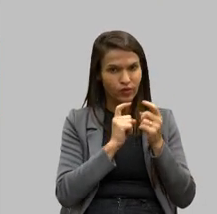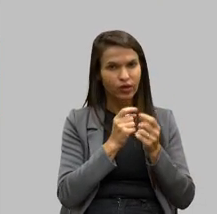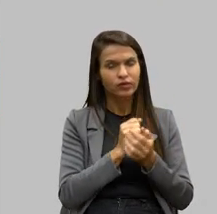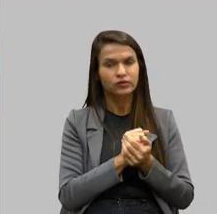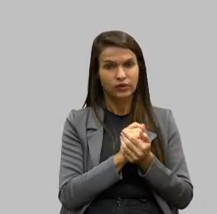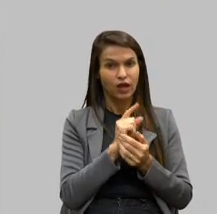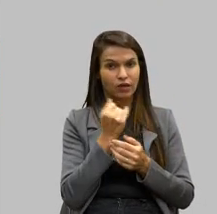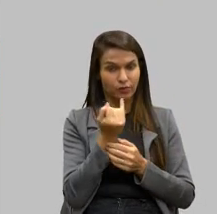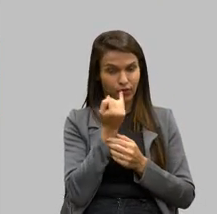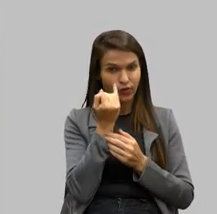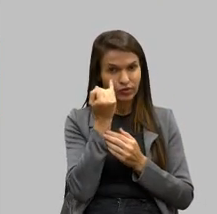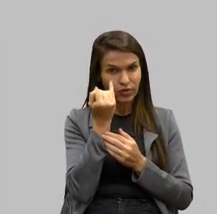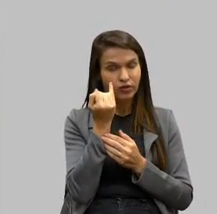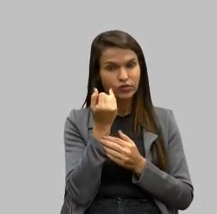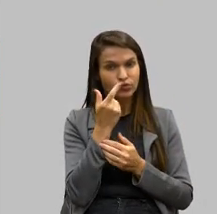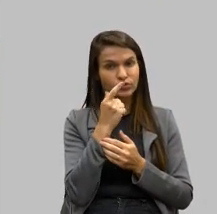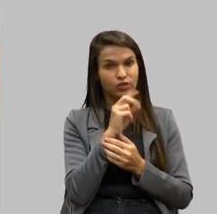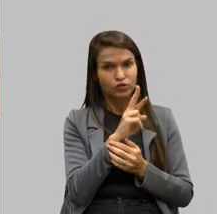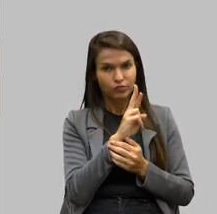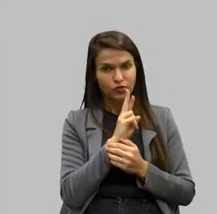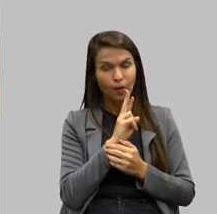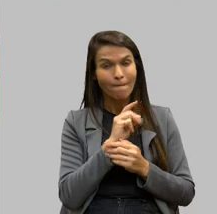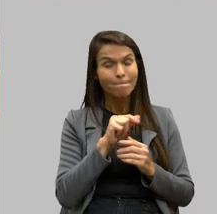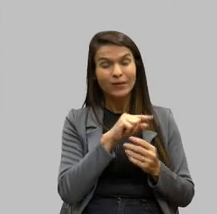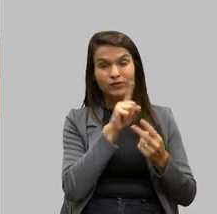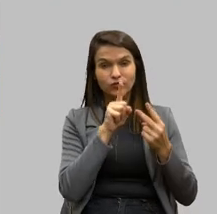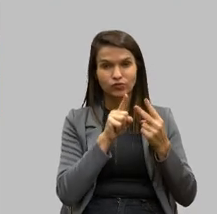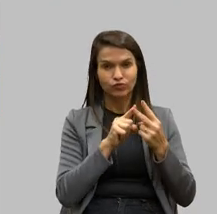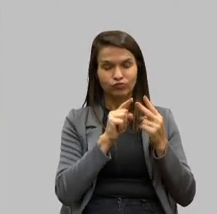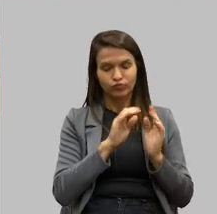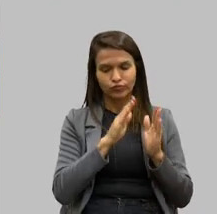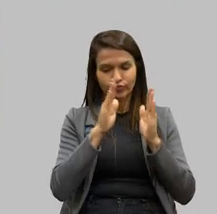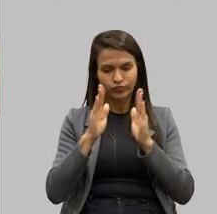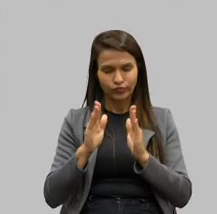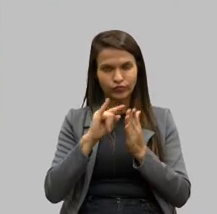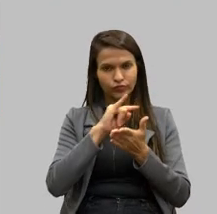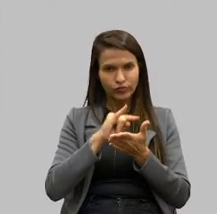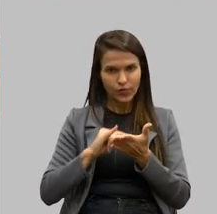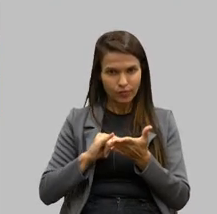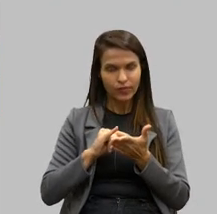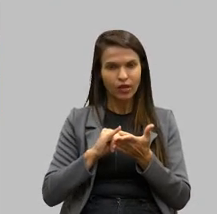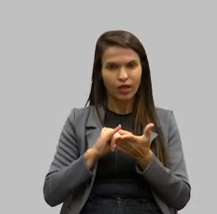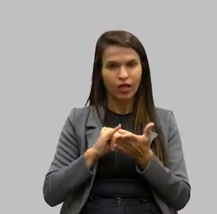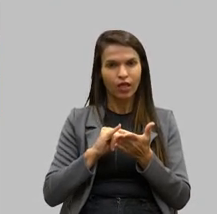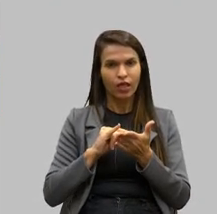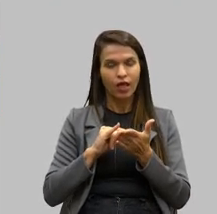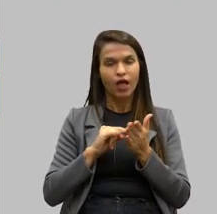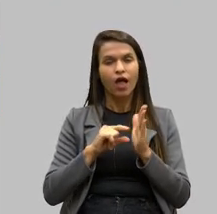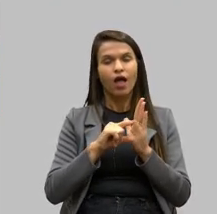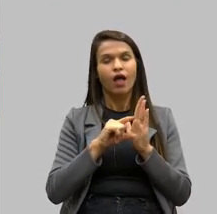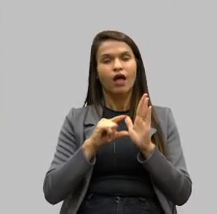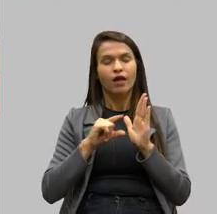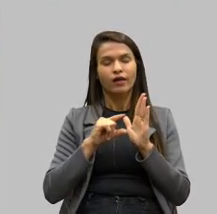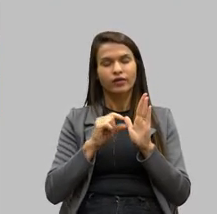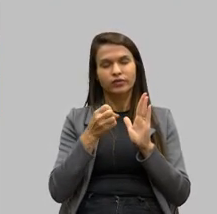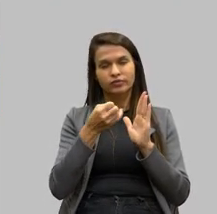importantes que fossem respondidos, mas uma segunda parte do documento é uma parte que fala sobre